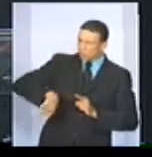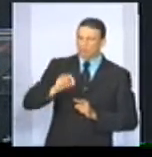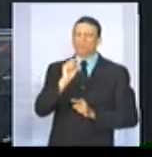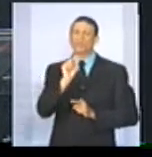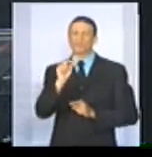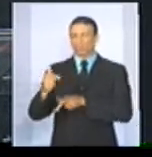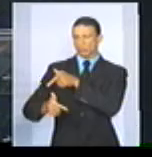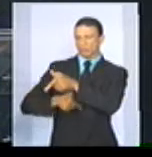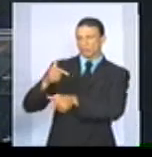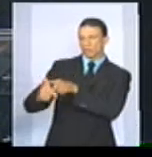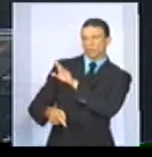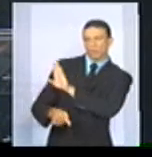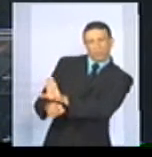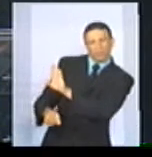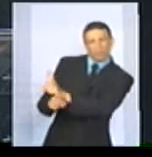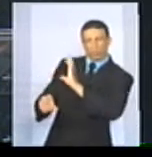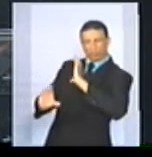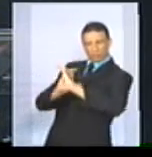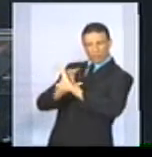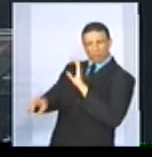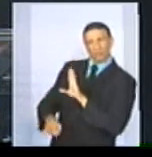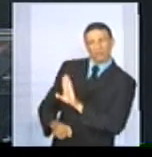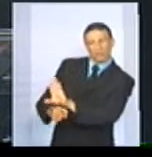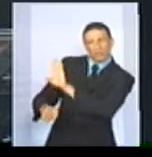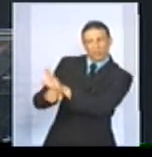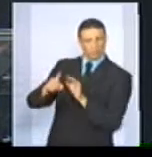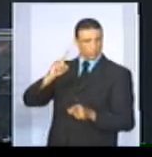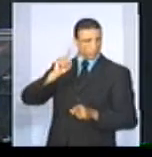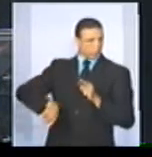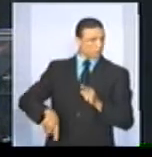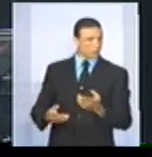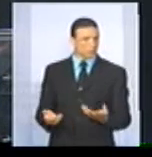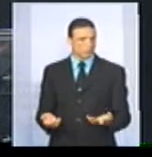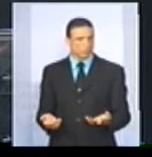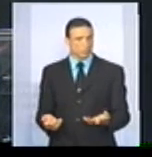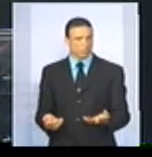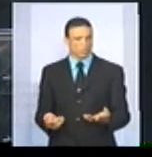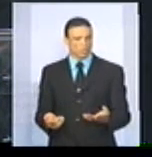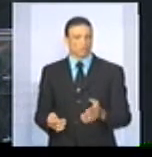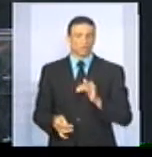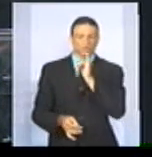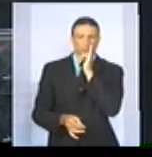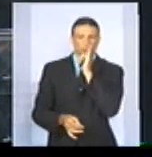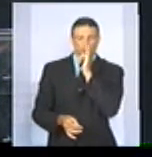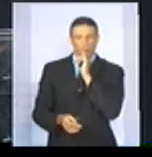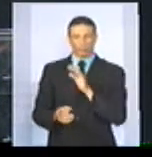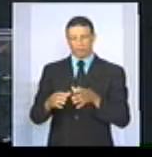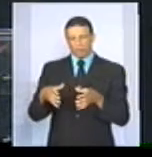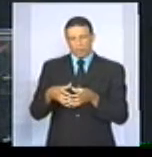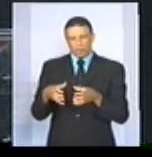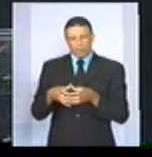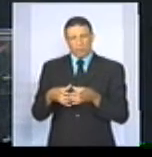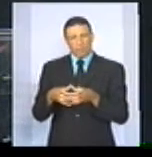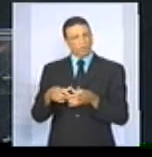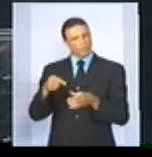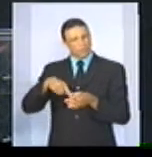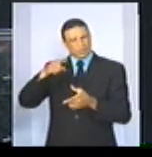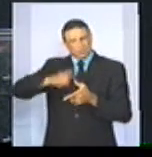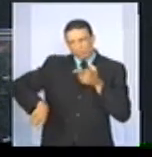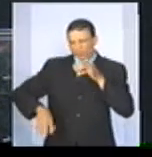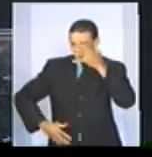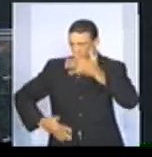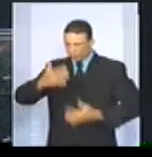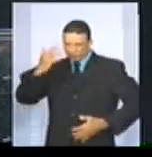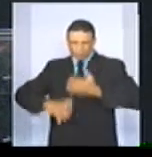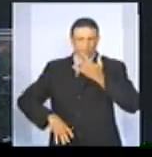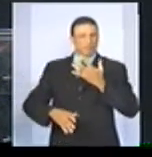qualquer tipo de serviço de telecomunicação. A gravidade disso, para nós, radiodifusores, é enorme. Para que Vossas